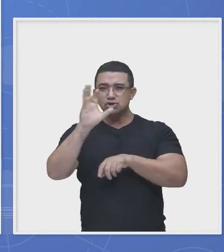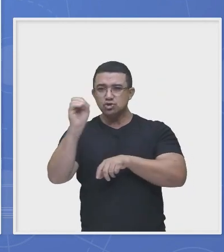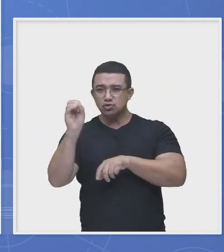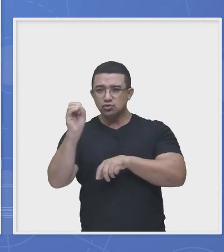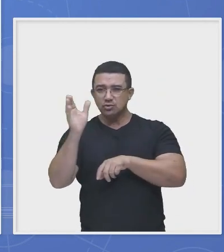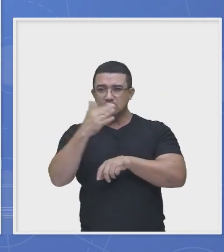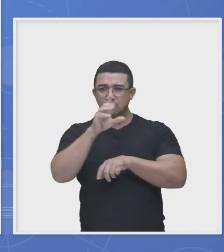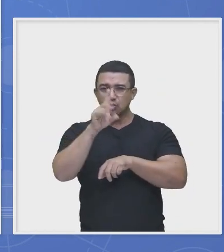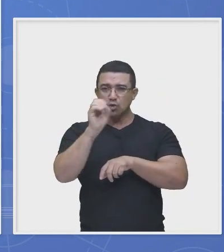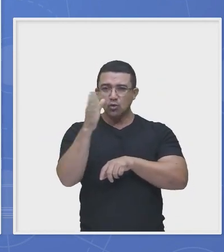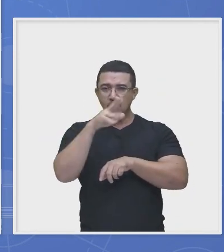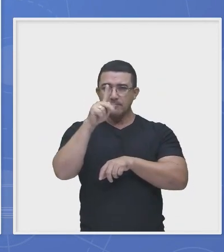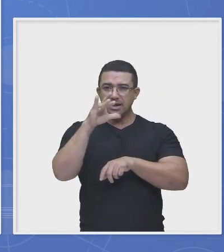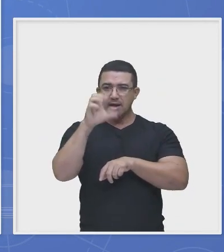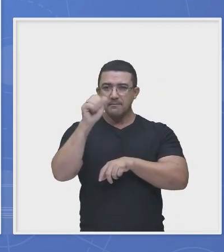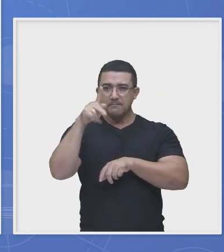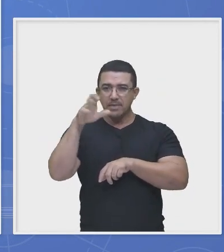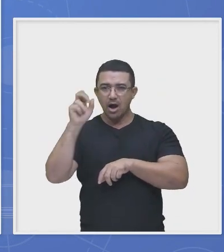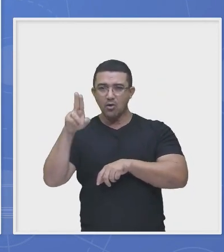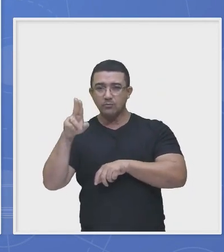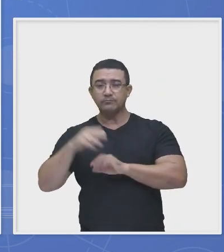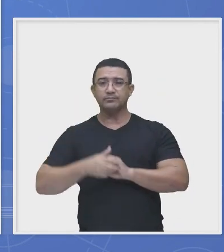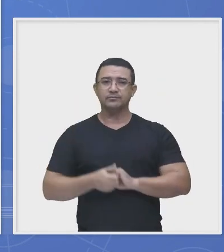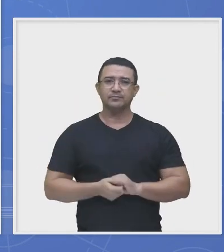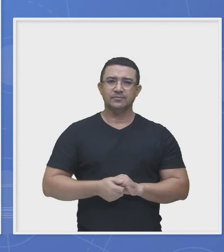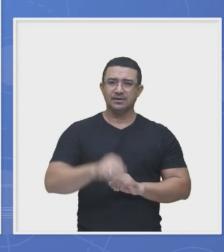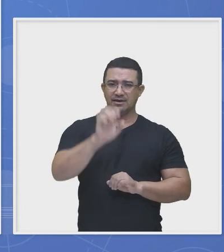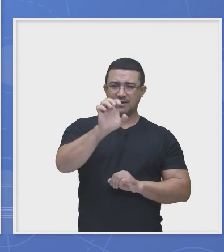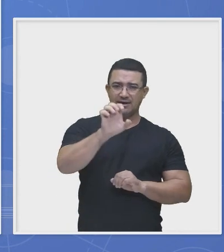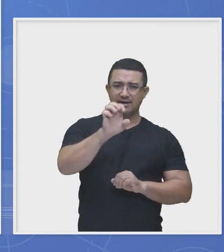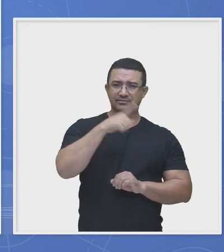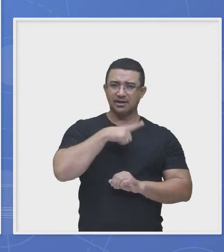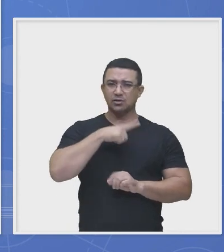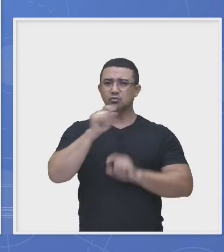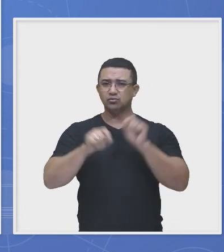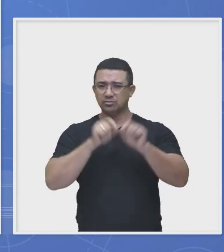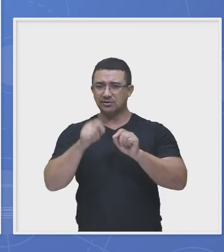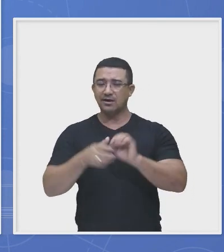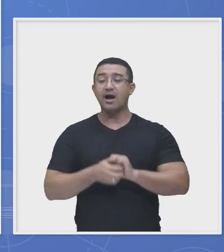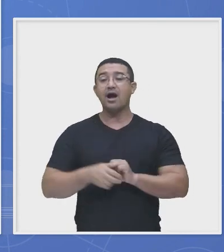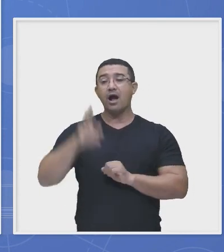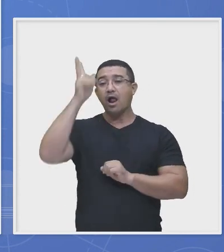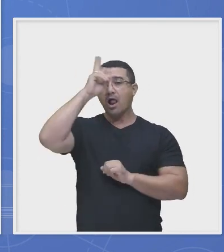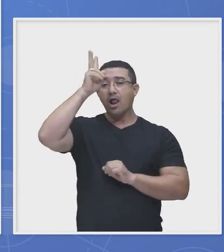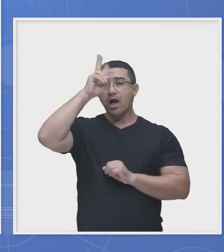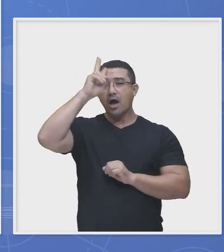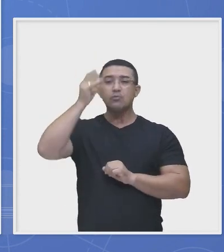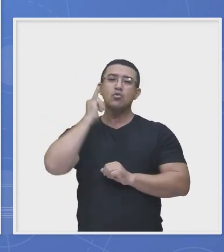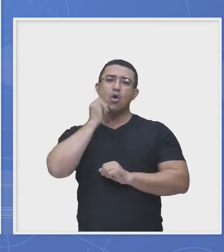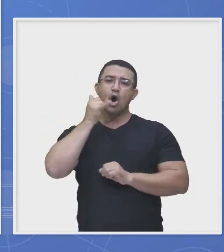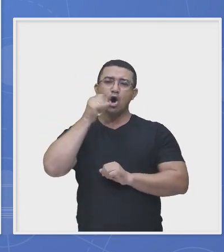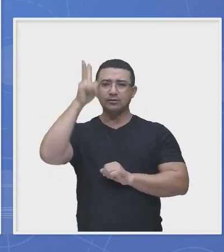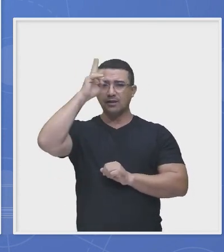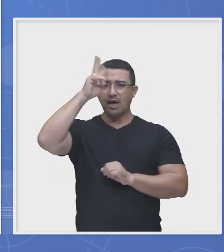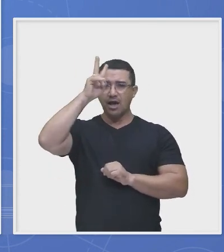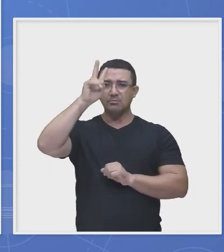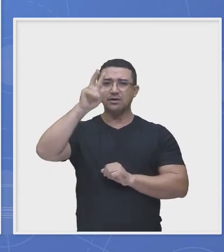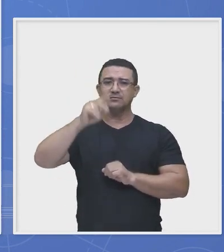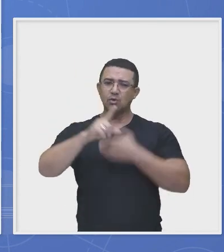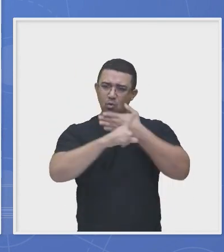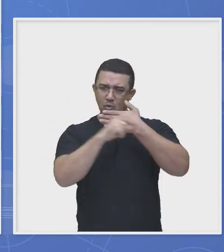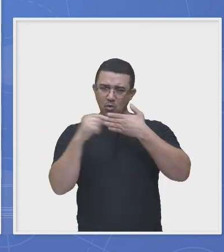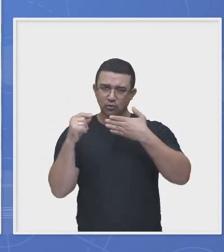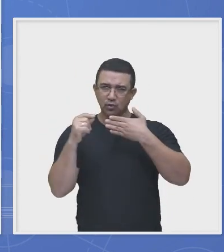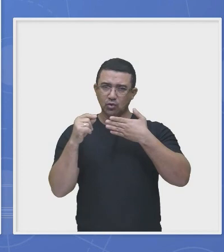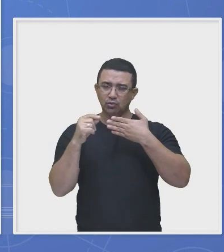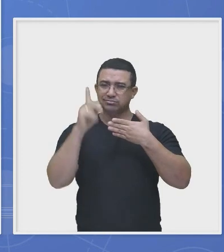universo, então não pode ser a letra D. E a letra E, nós vamos ter que ele relembra uma ideia de que seja mais